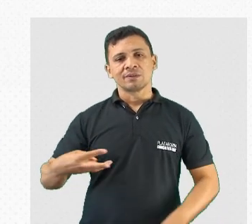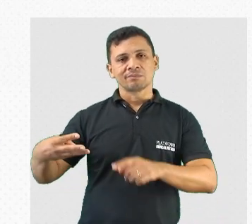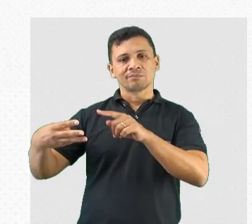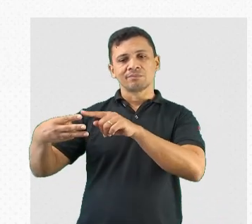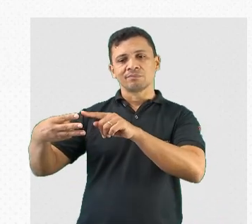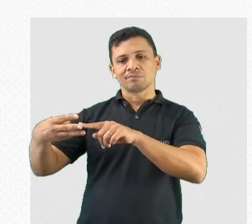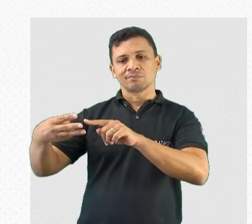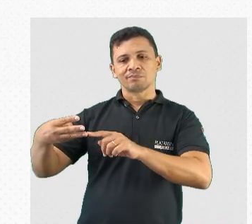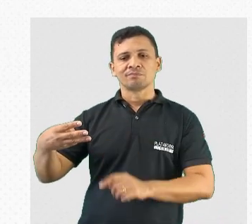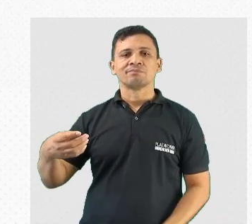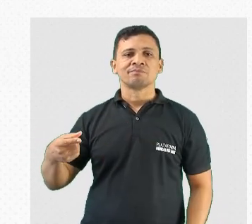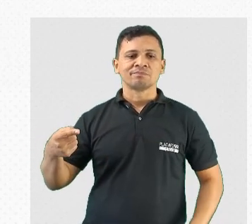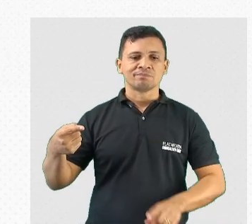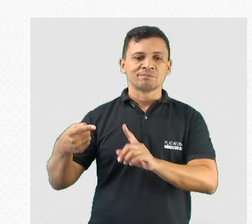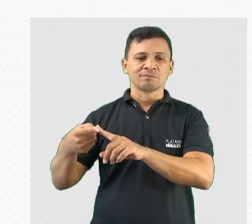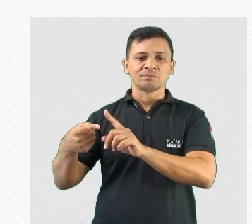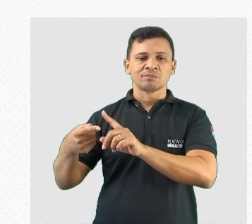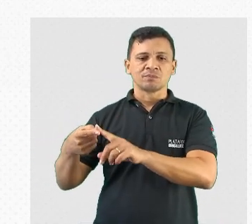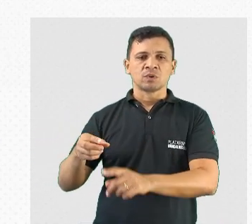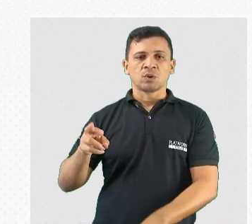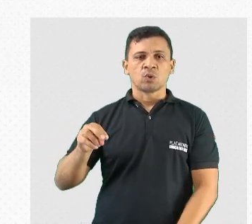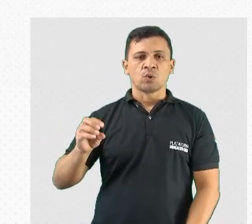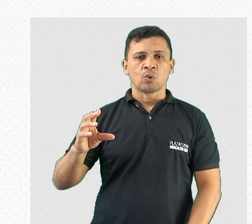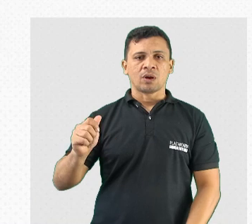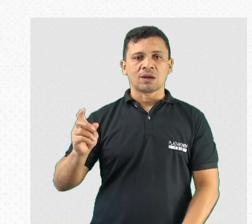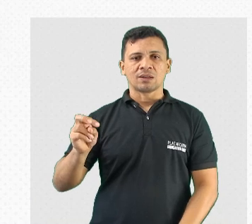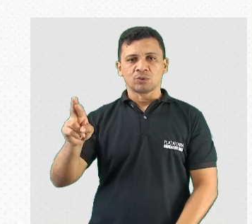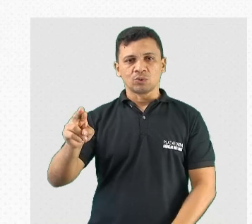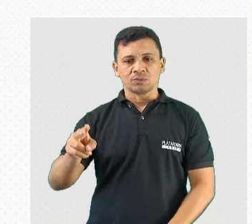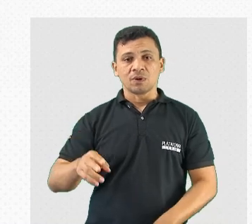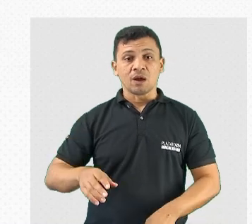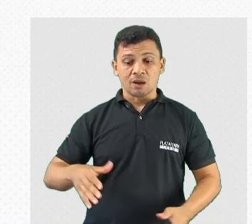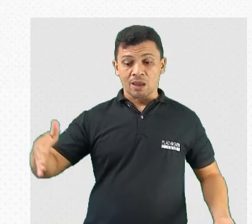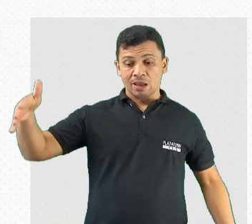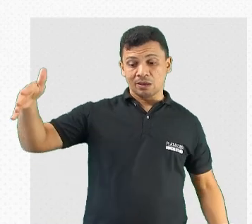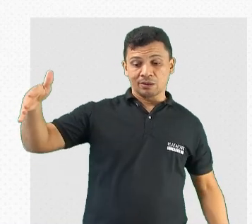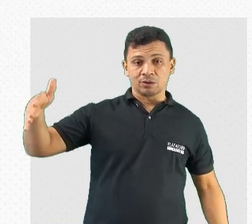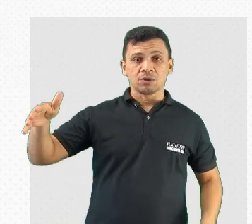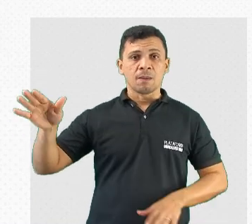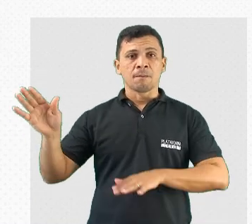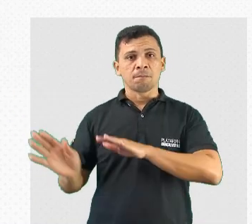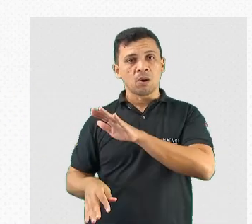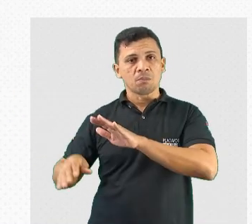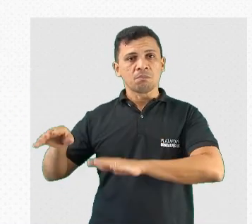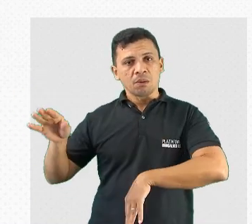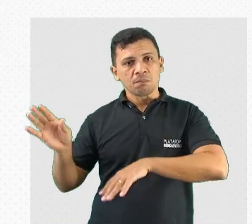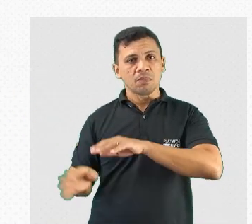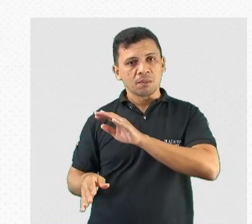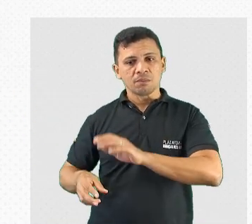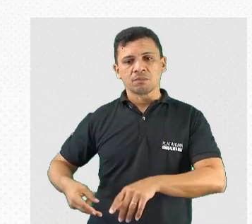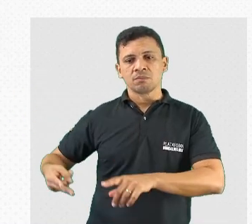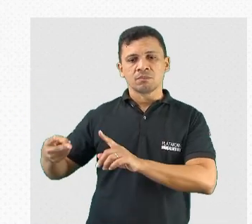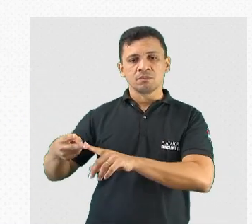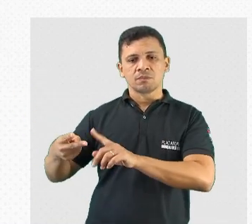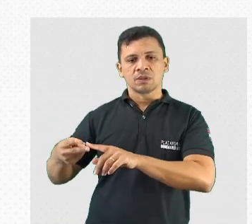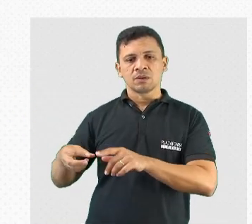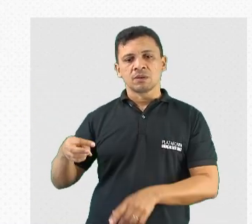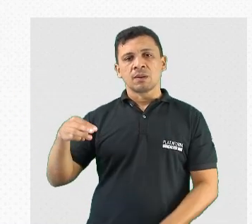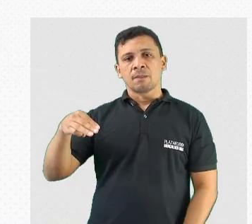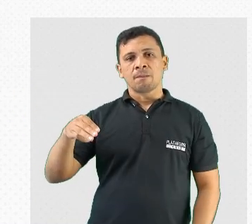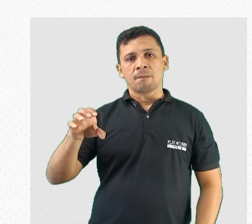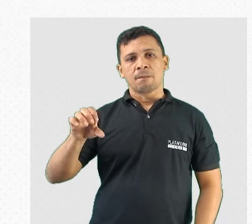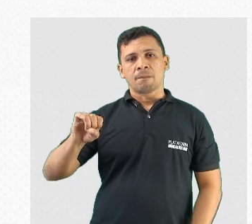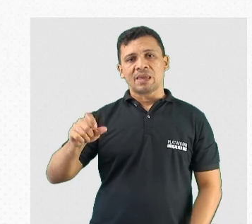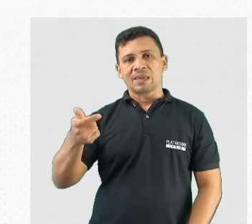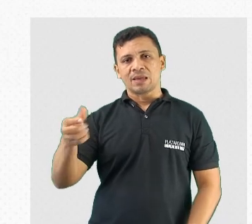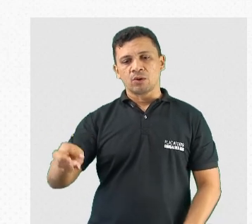bem nítidos, 3 tambores. O grande, o roncador, né, que faz a marcação para a punga, já explicar para vocês o que é. O meião, o socador,